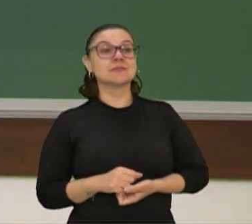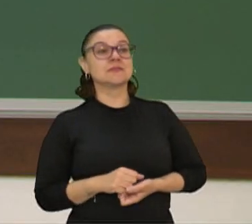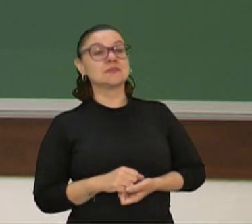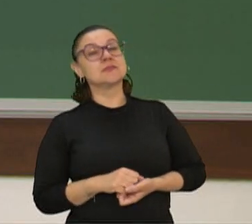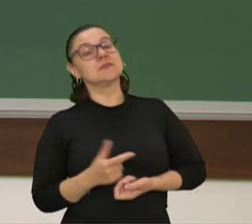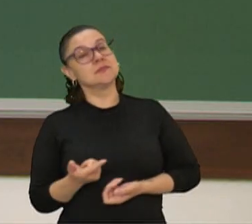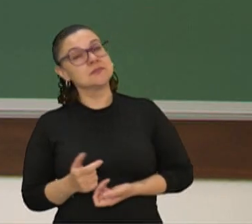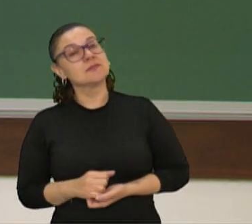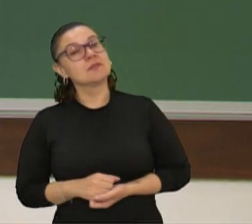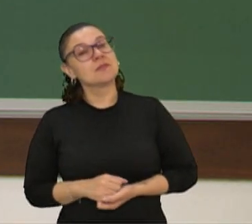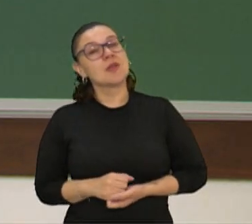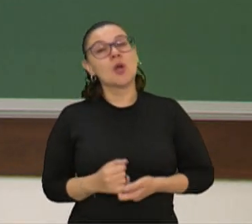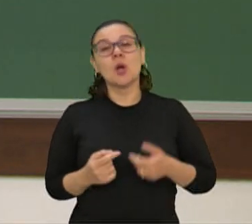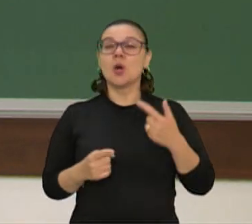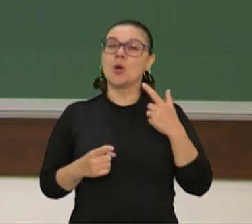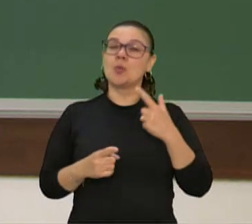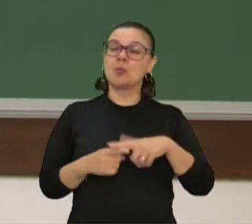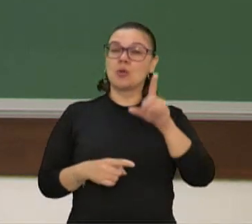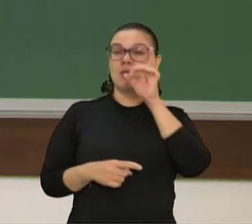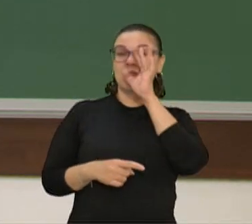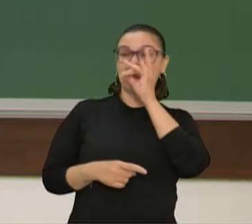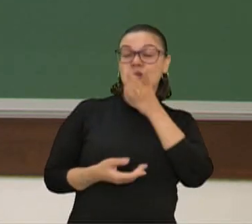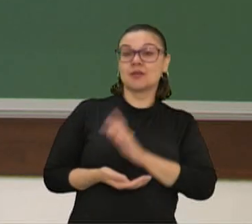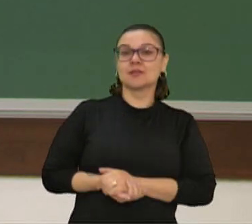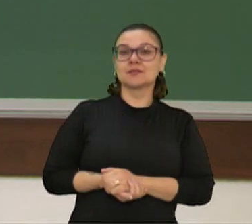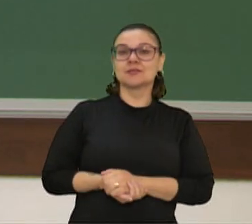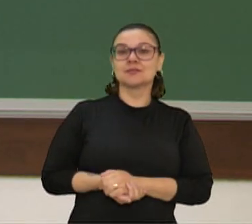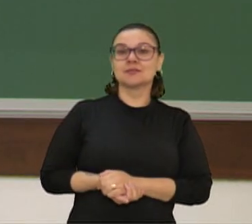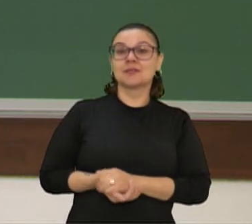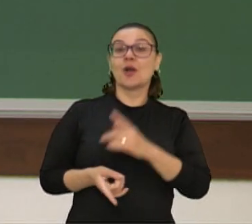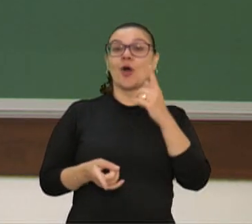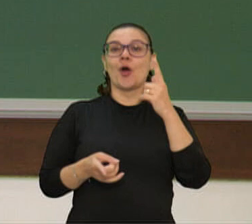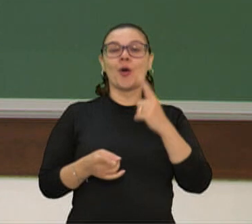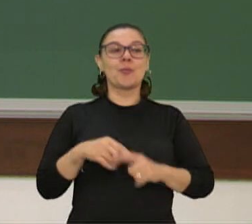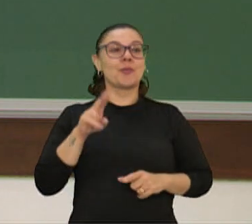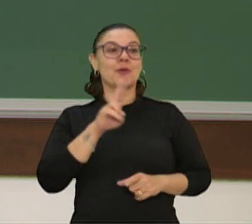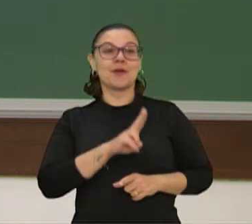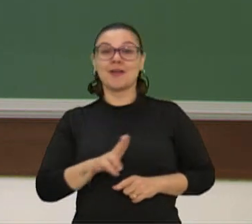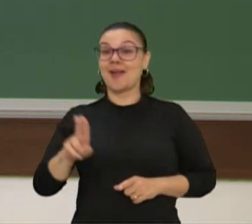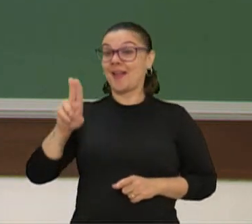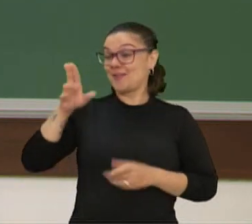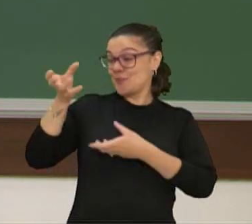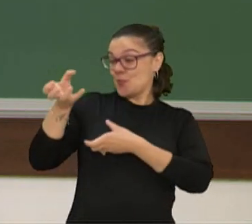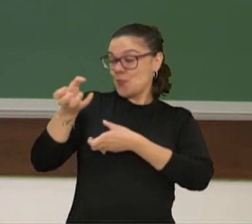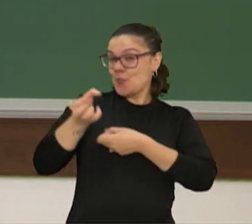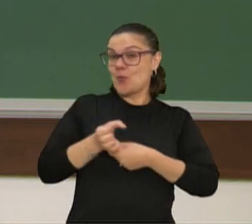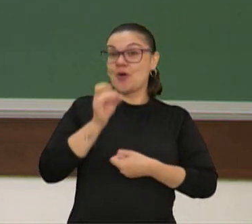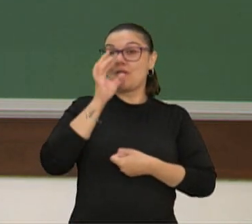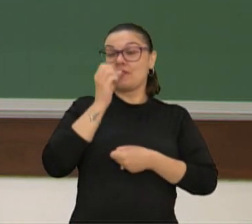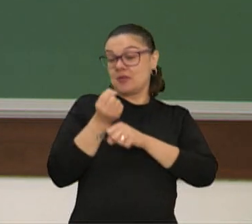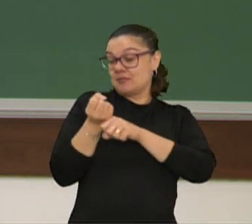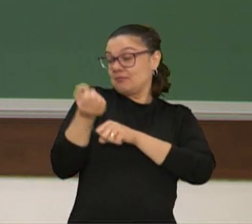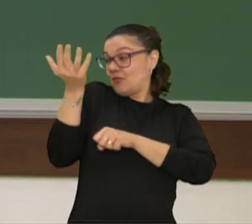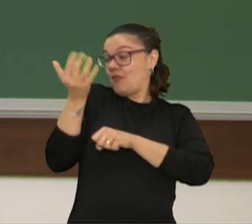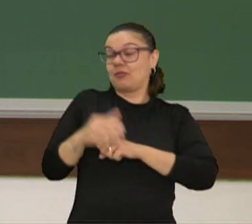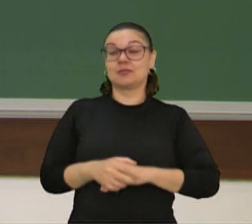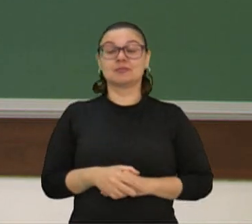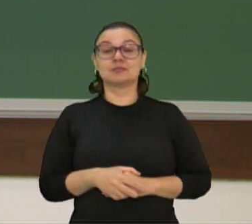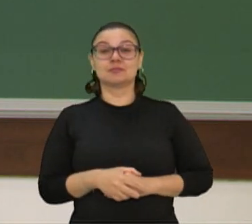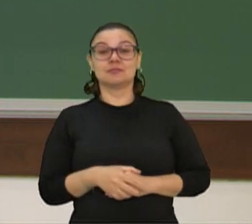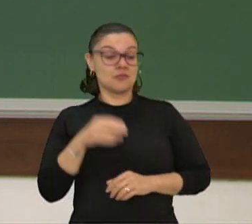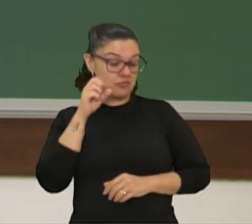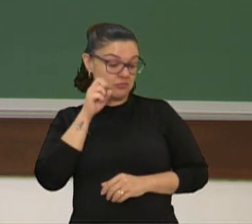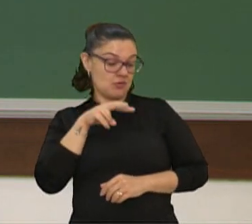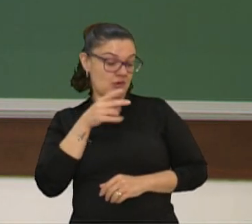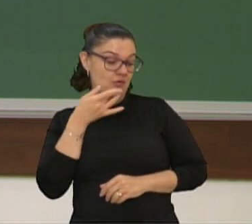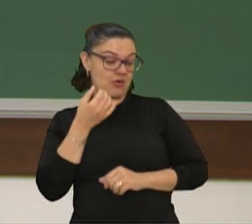isso, né? Então, por que as folhas são verdes? Porque elas não aproveitam a luz verde e devolvem ela. E aí nós enxergamos o